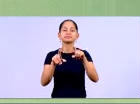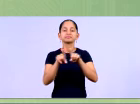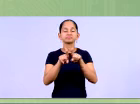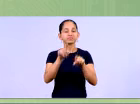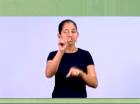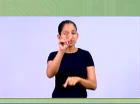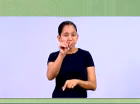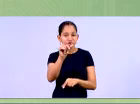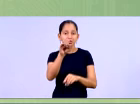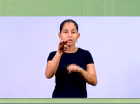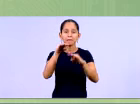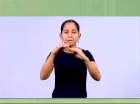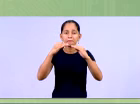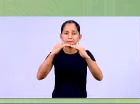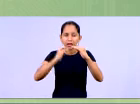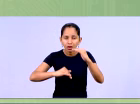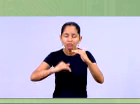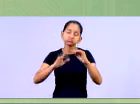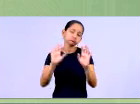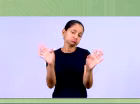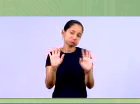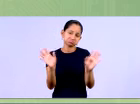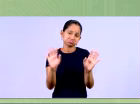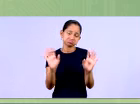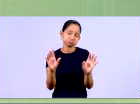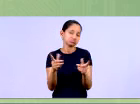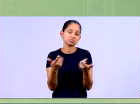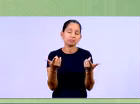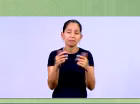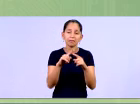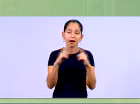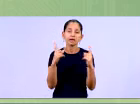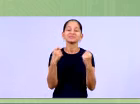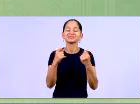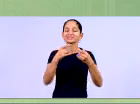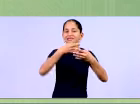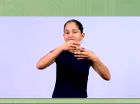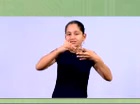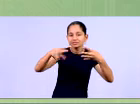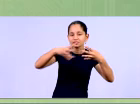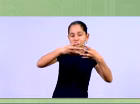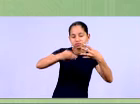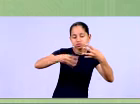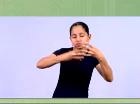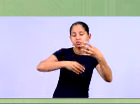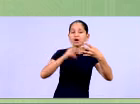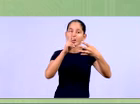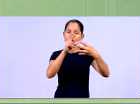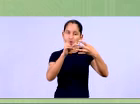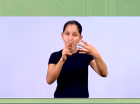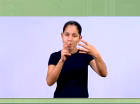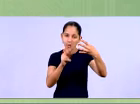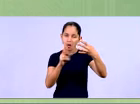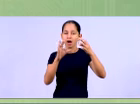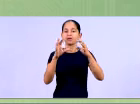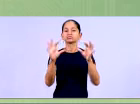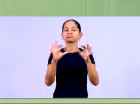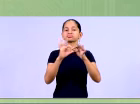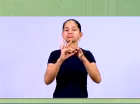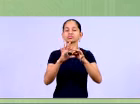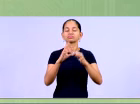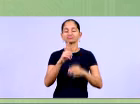aqueles valores que nós acabamos de falar. Mesmo que ela fique menor que aqueles valores, se cair em alguma